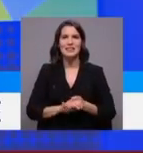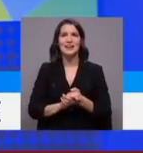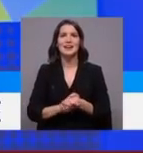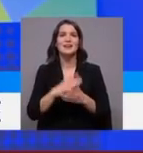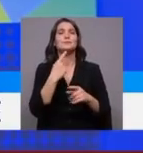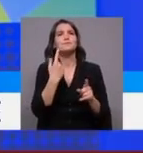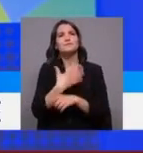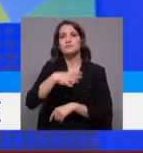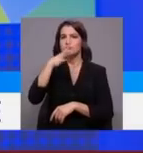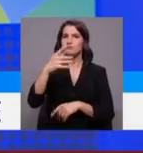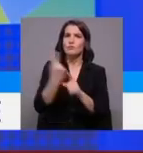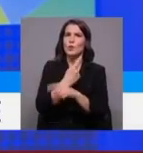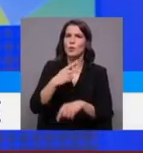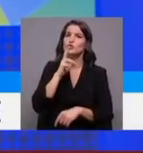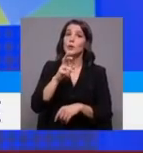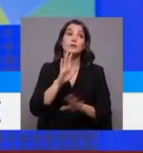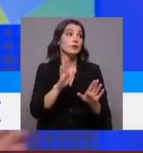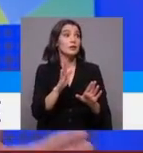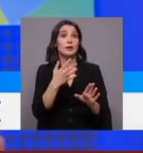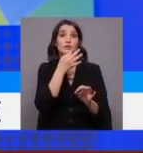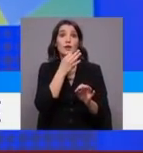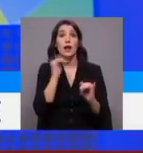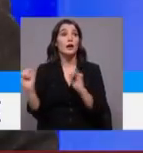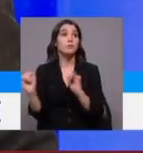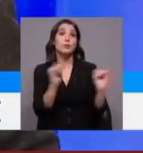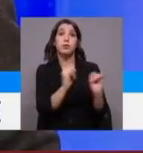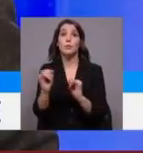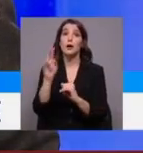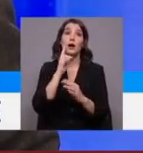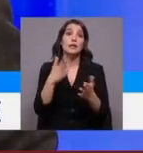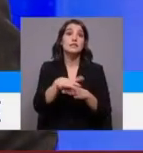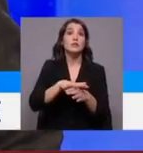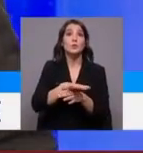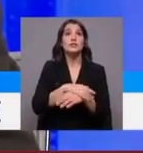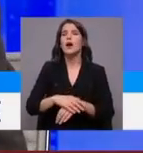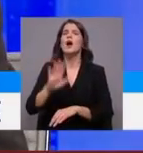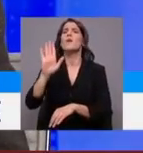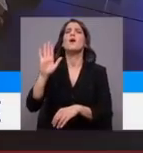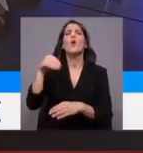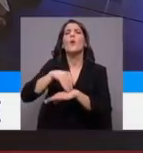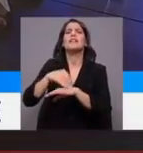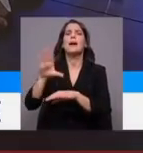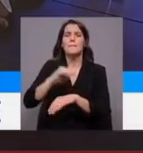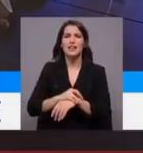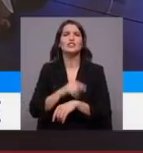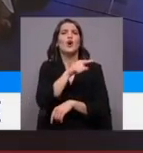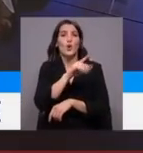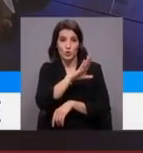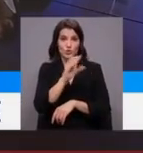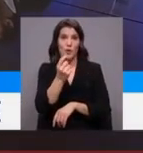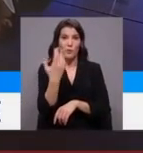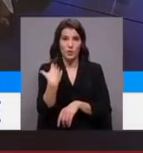que eu posso vou trabalhar eu vou fazer tem que fazer com papel São Mateus ES